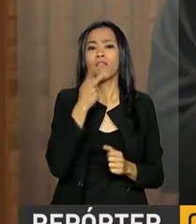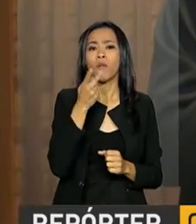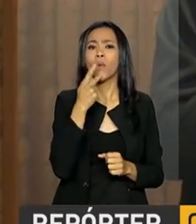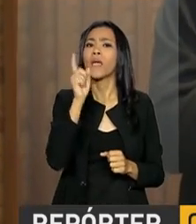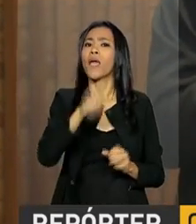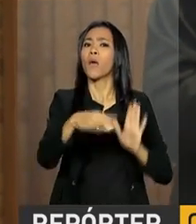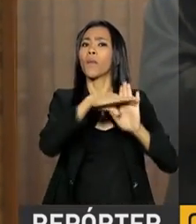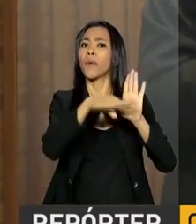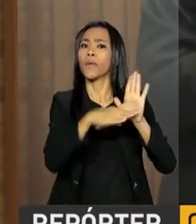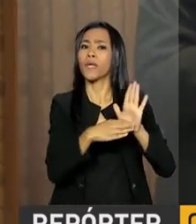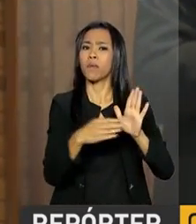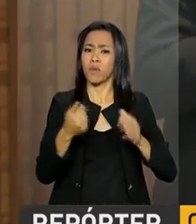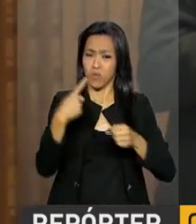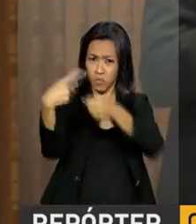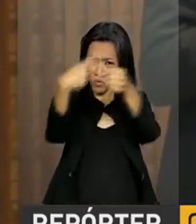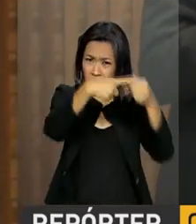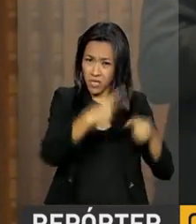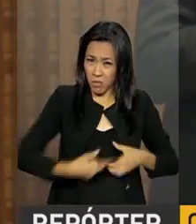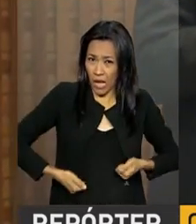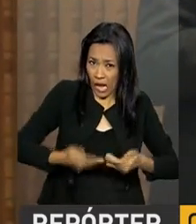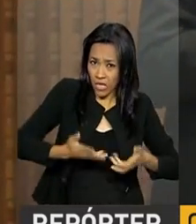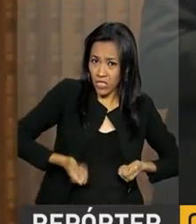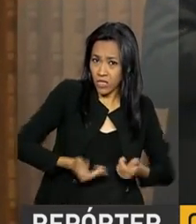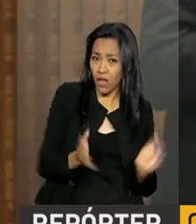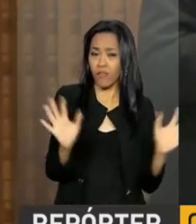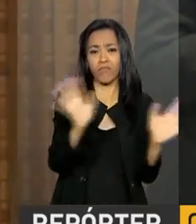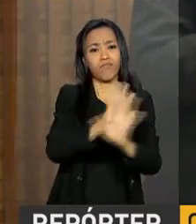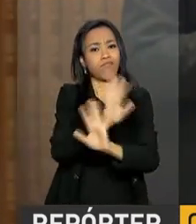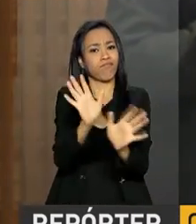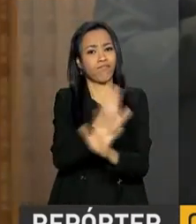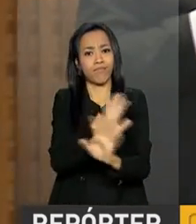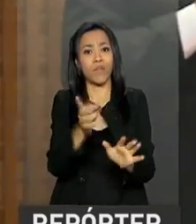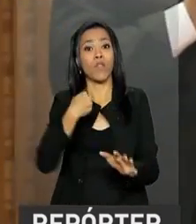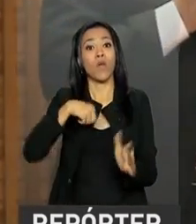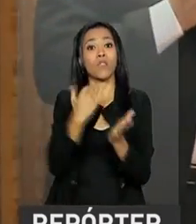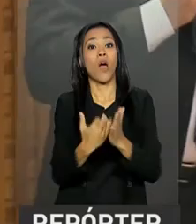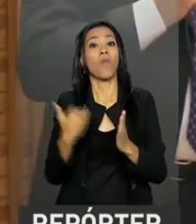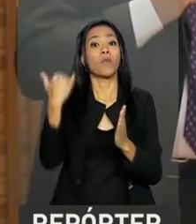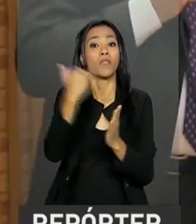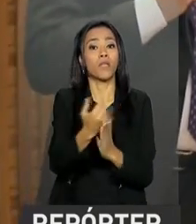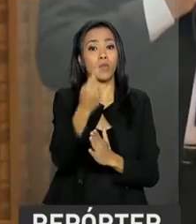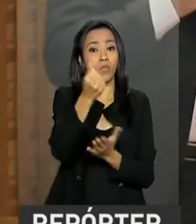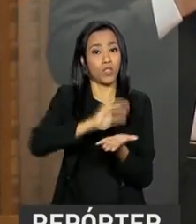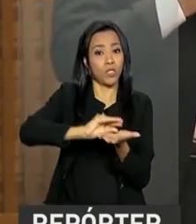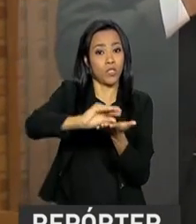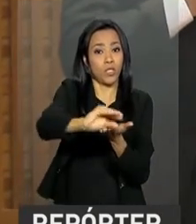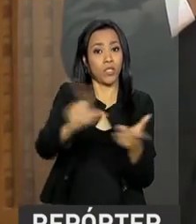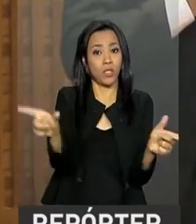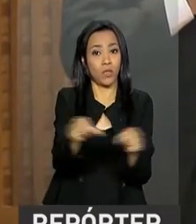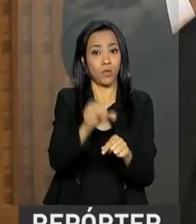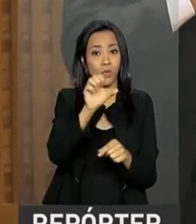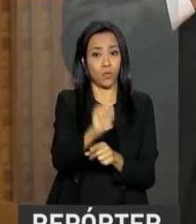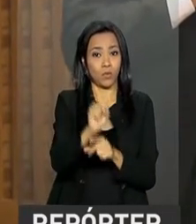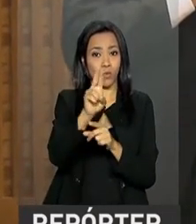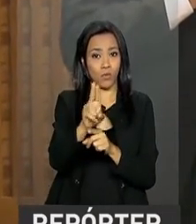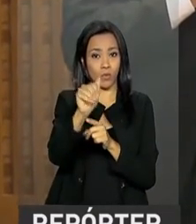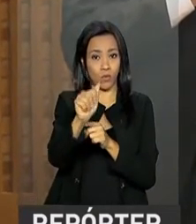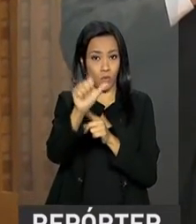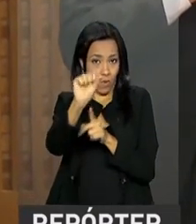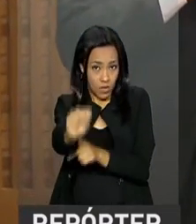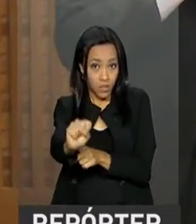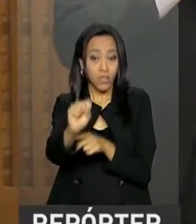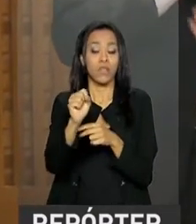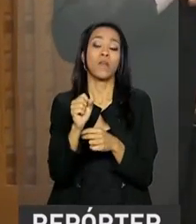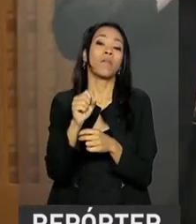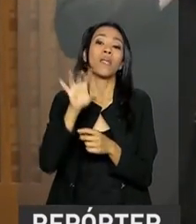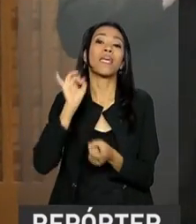nenhum custo para os municípios. Nós estamos aumentando, inclusive, o repasse da assistência social do SUAS, de fundo a fundo, para facilitar